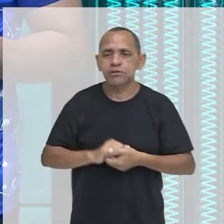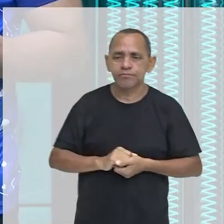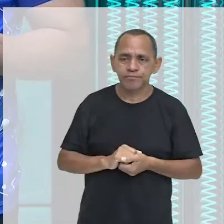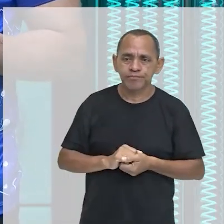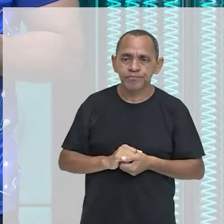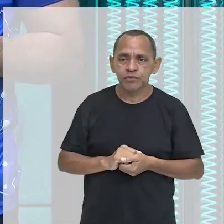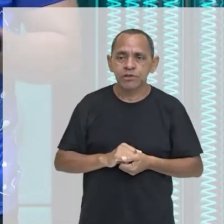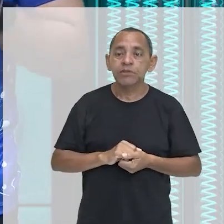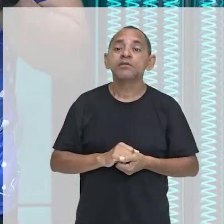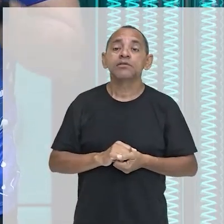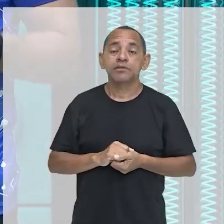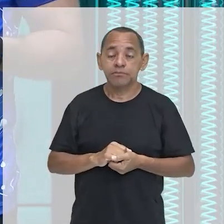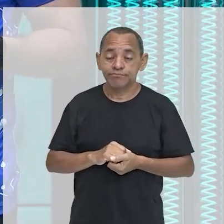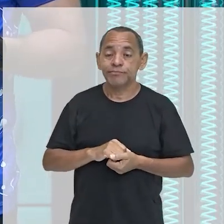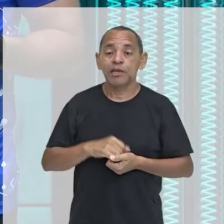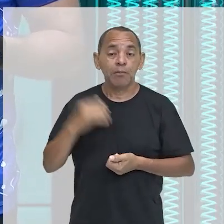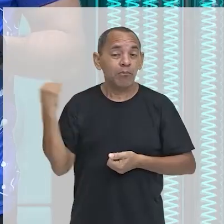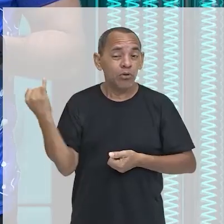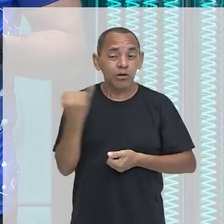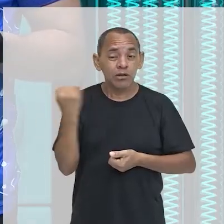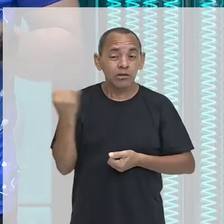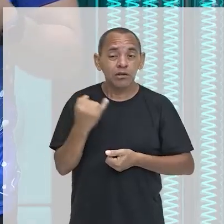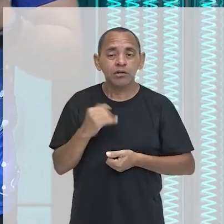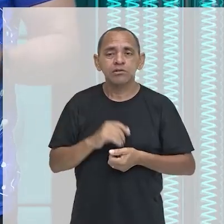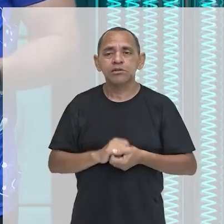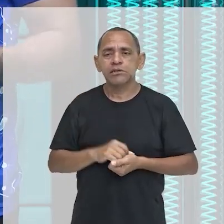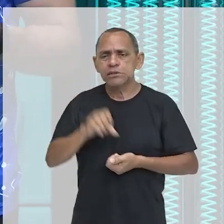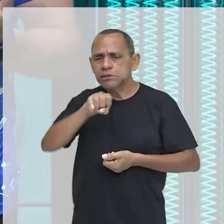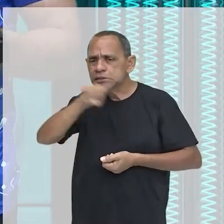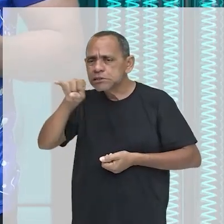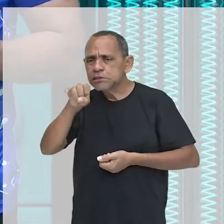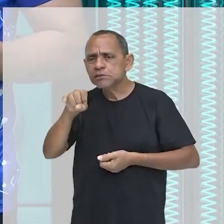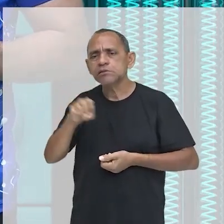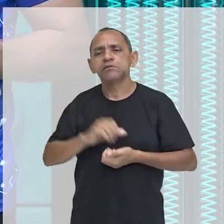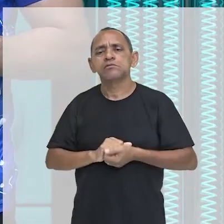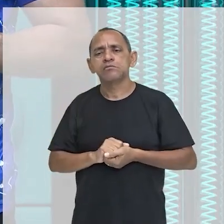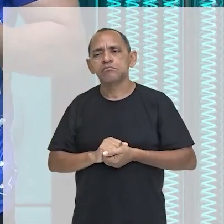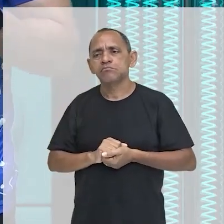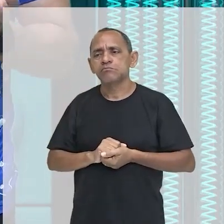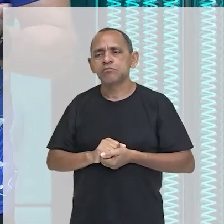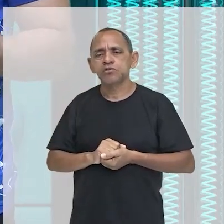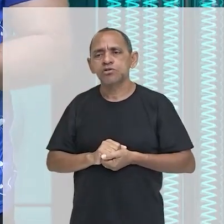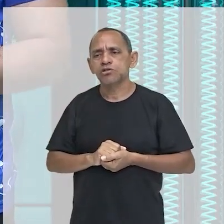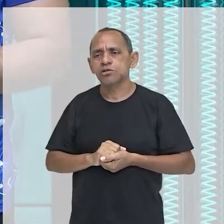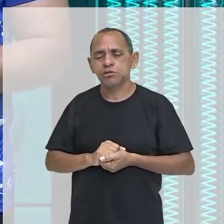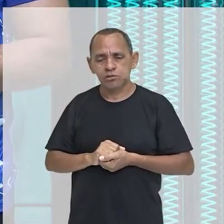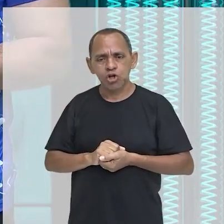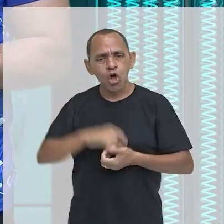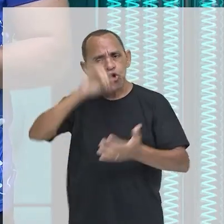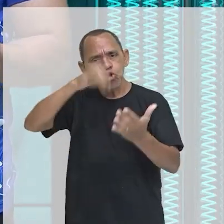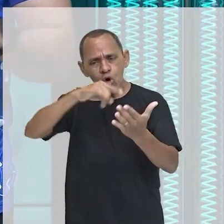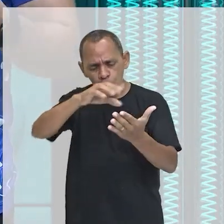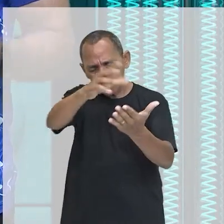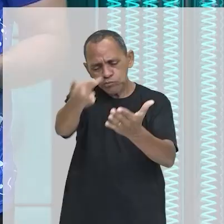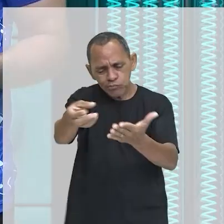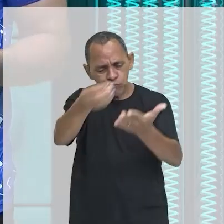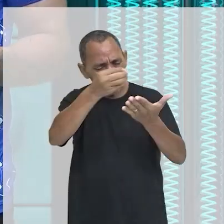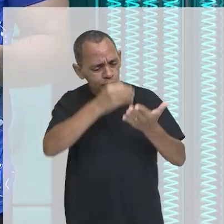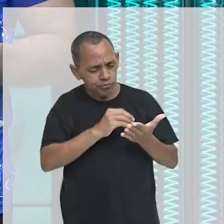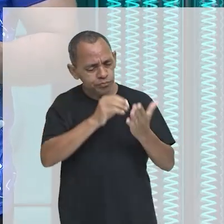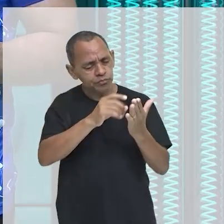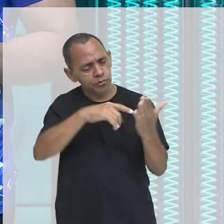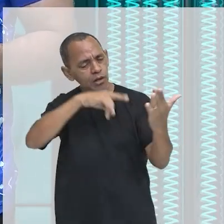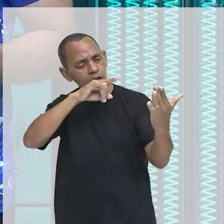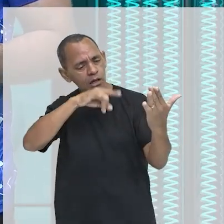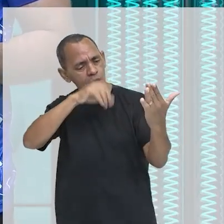aqui é um ponto muito importante. Quando você escreve um texto, vamos supor que você escreve um trabalho de conclusão de curso, por exemplo. Né? Você fez uma